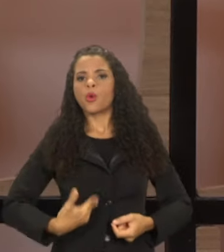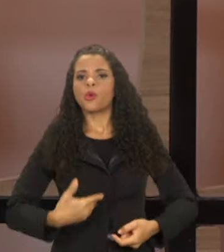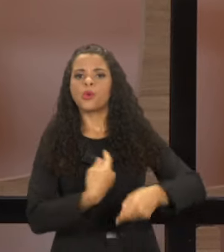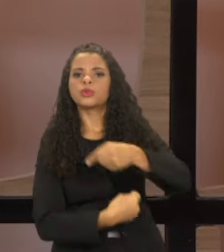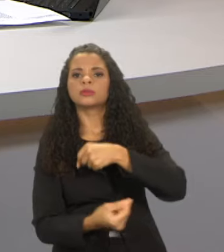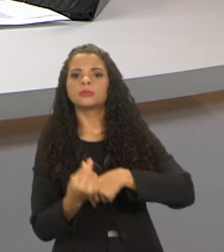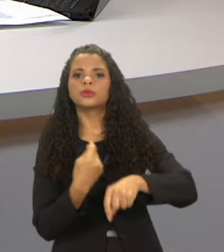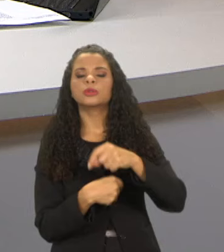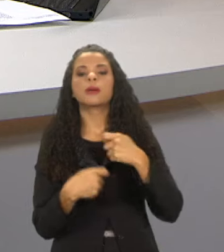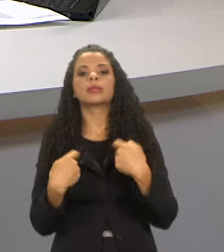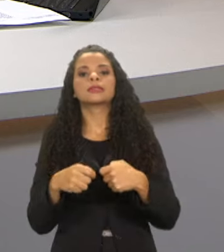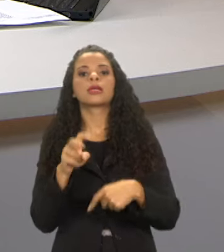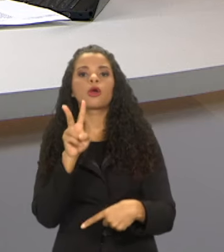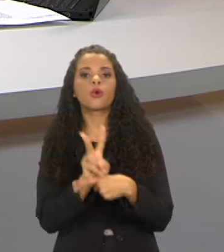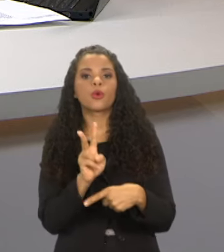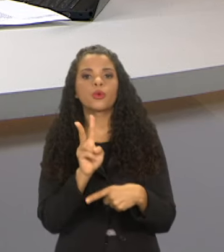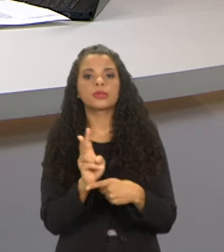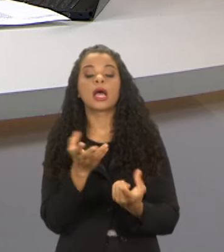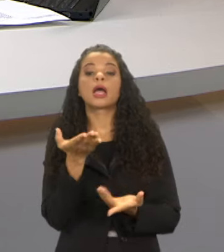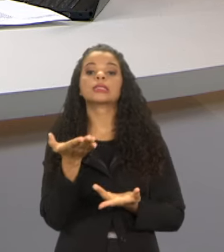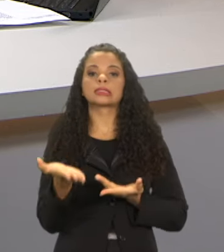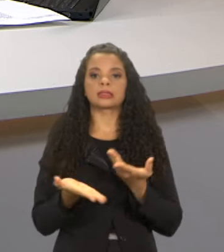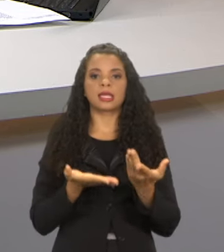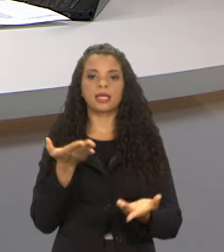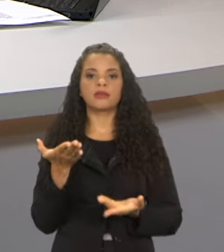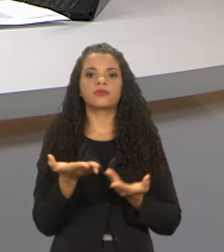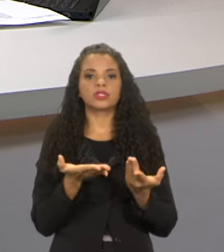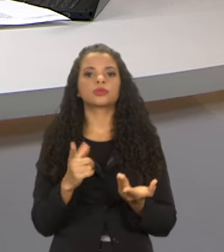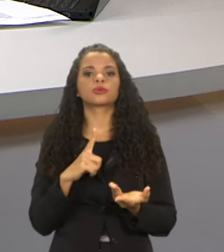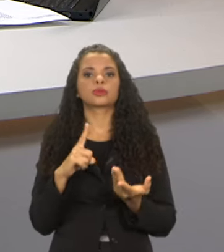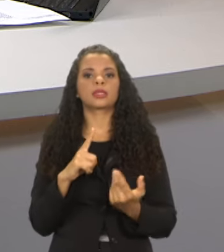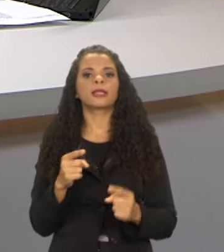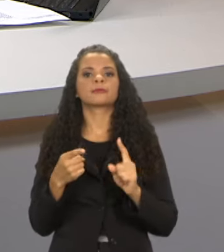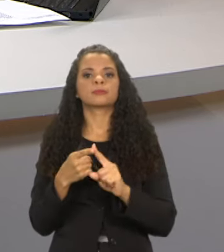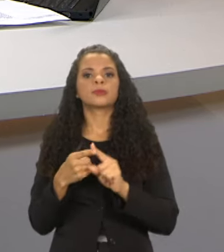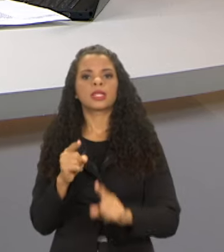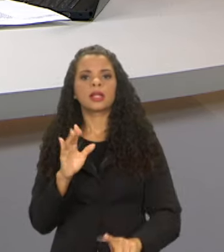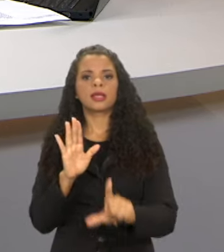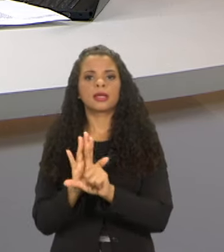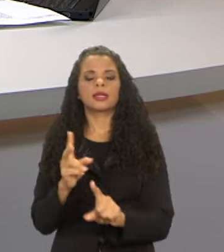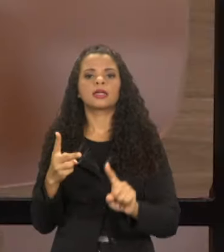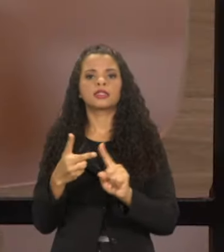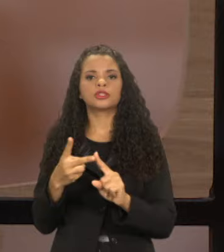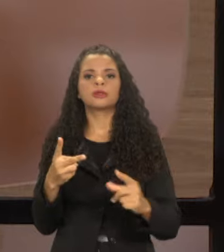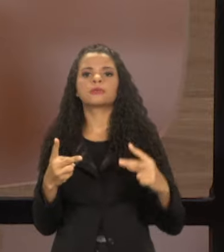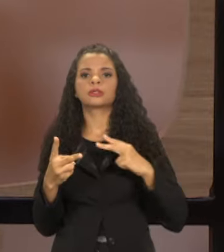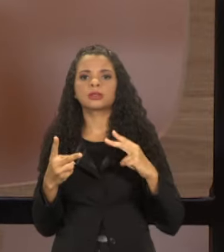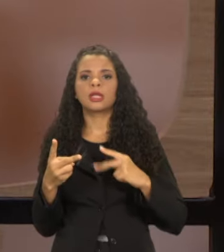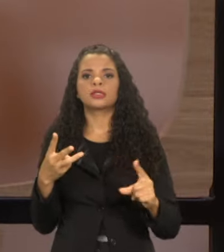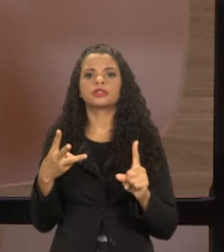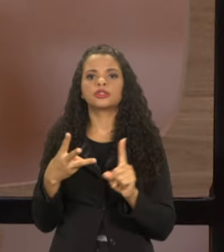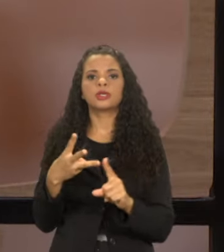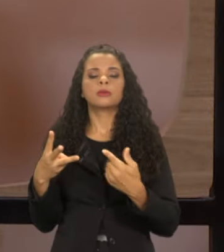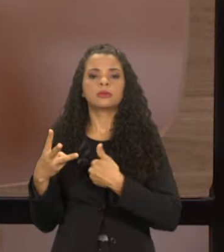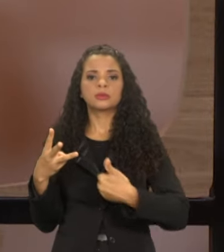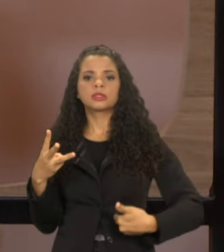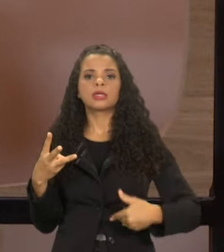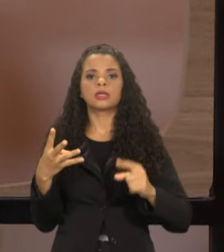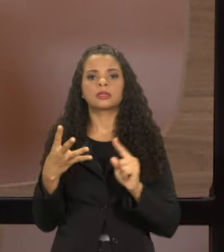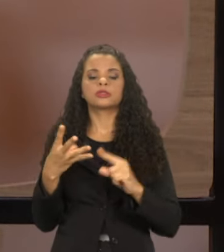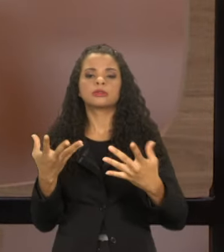os serviços prestados estejam dentro da legalidade, da impessoalidade, da publicidade, da eficiência, né?